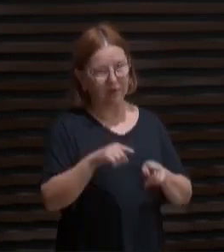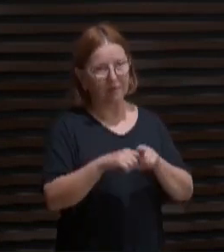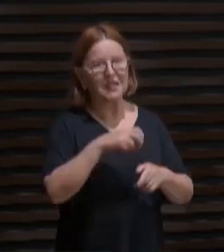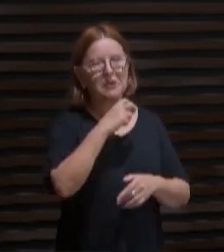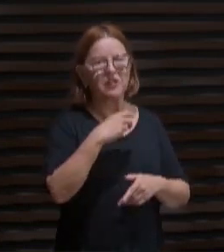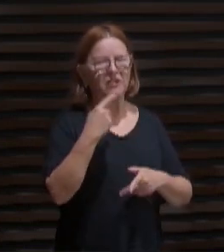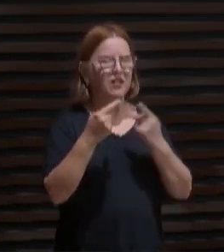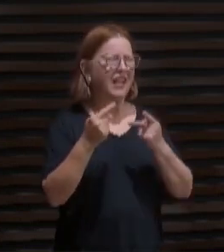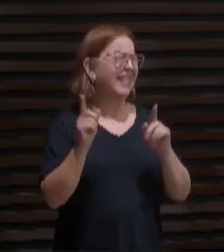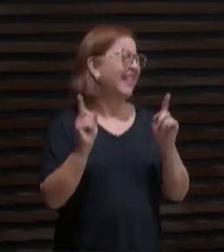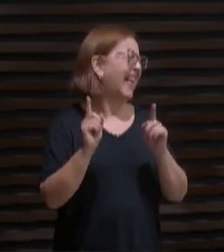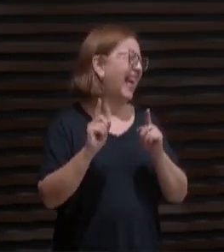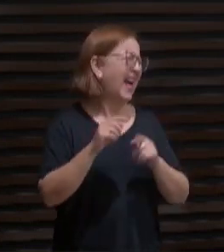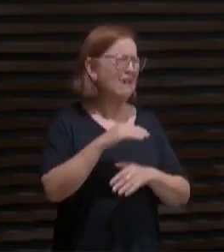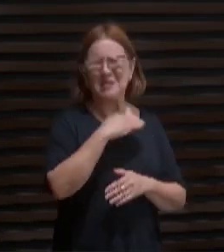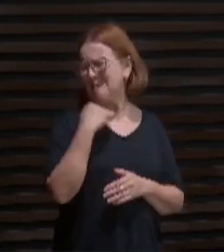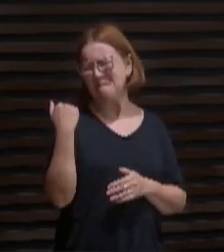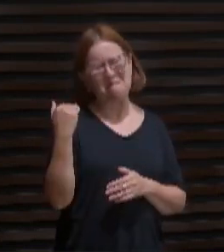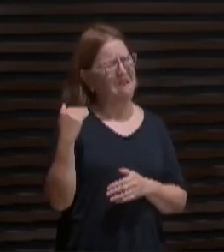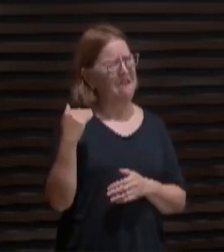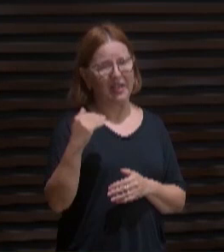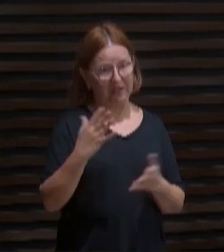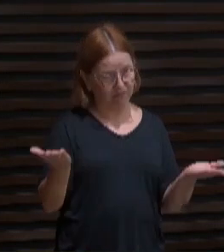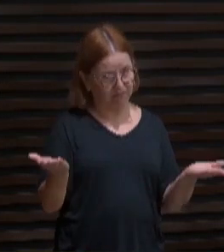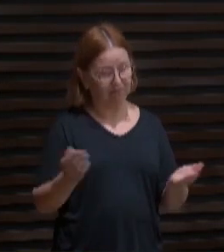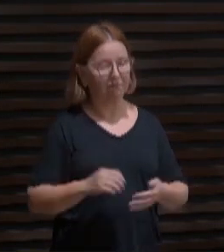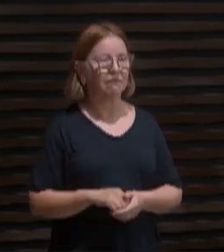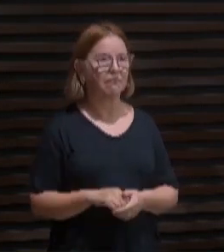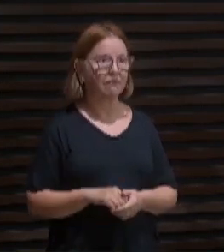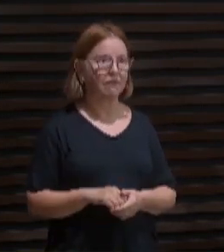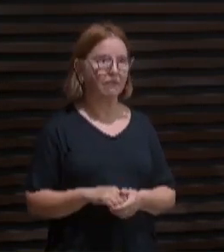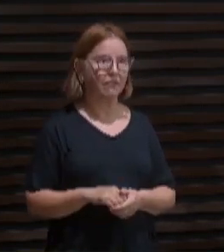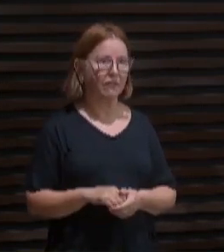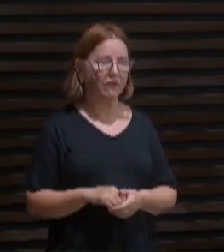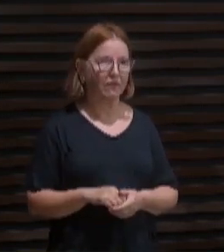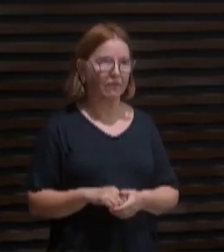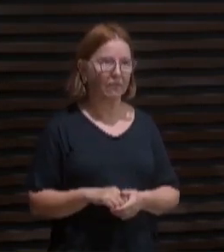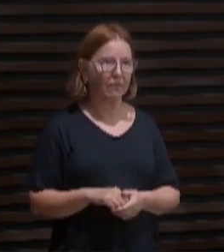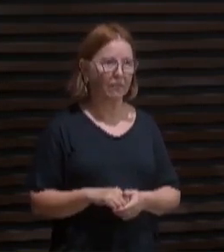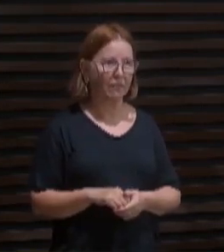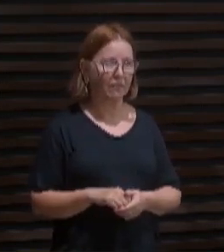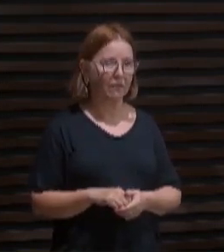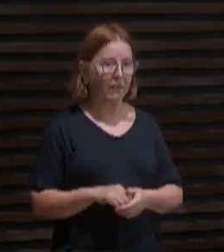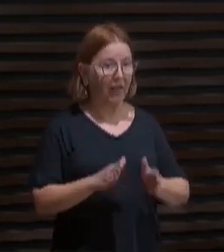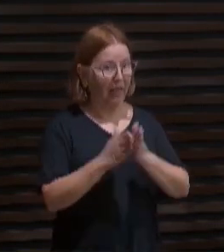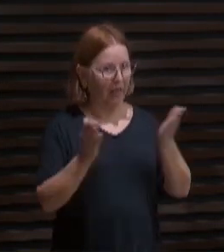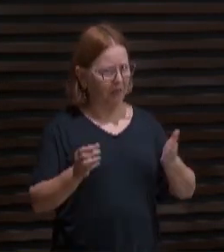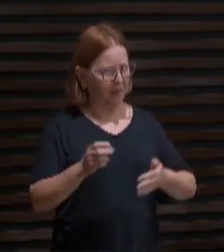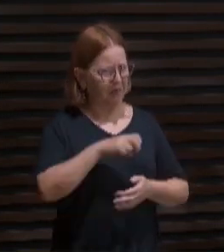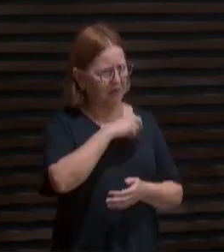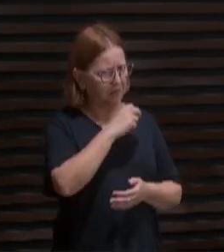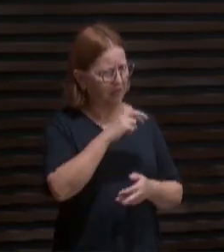Alguém diz que a Bíblia da serpente, ela é diferente da Bíblia de